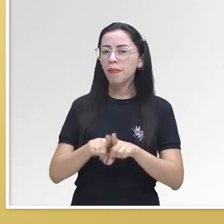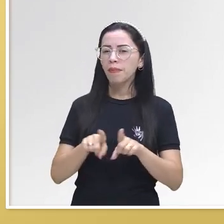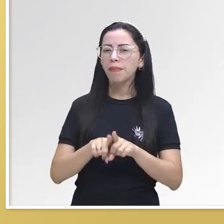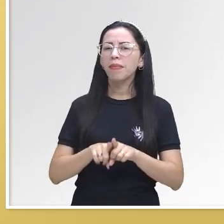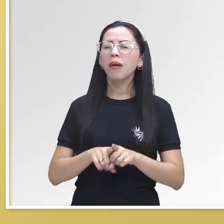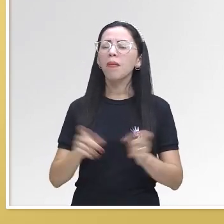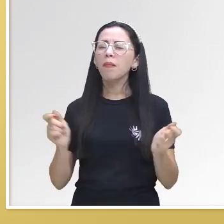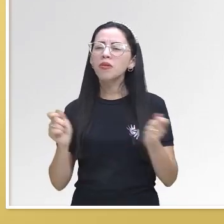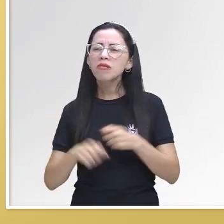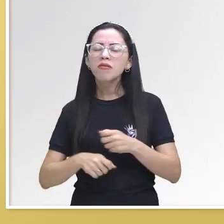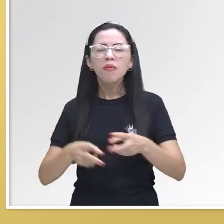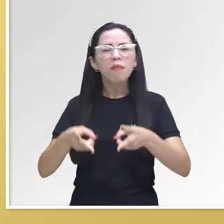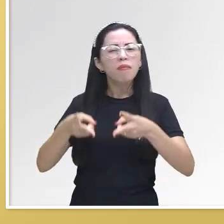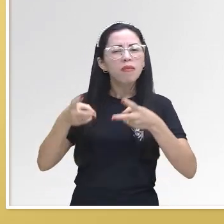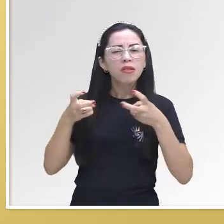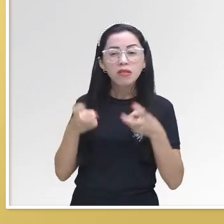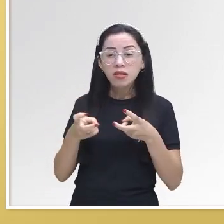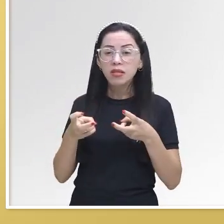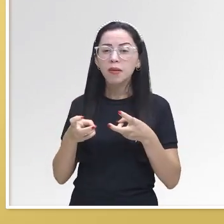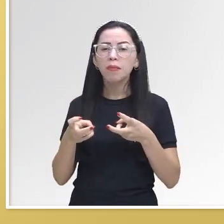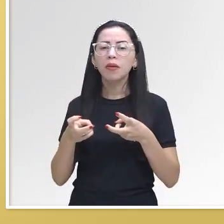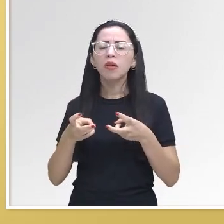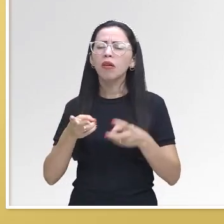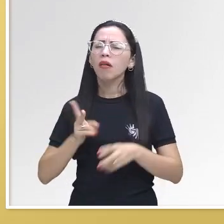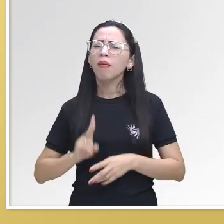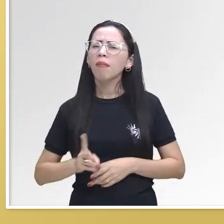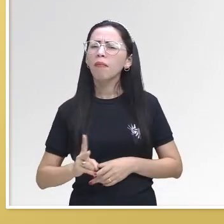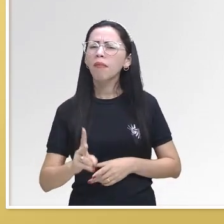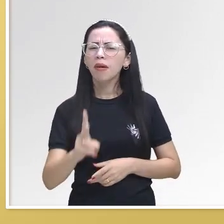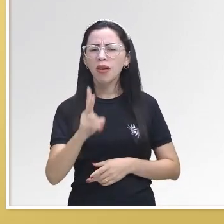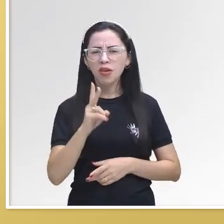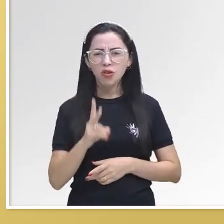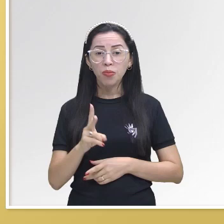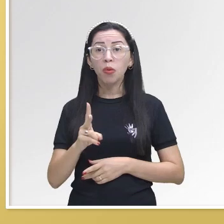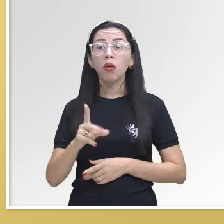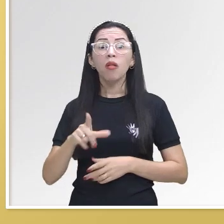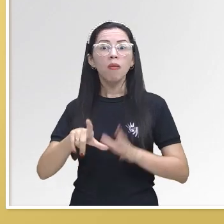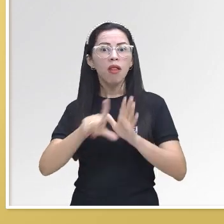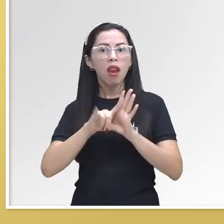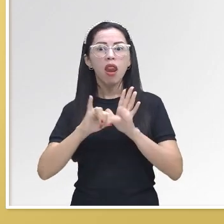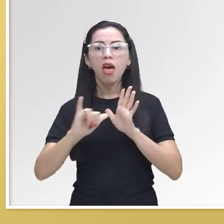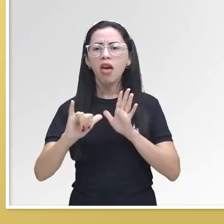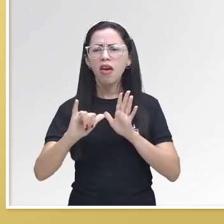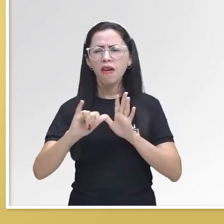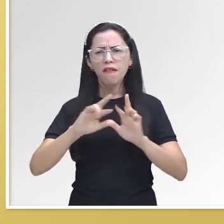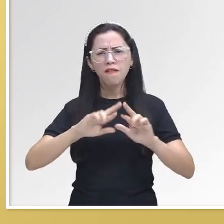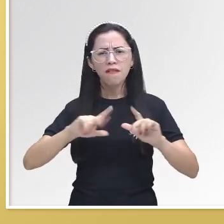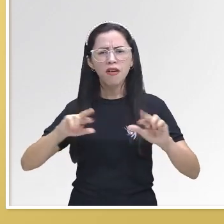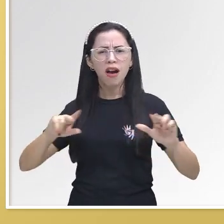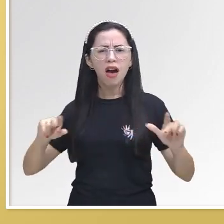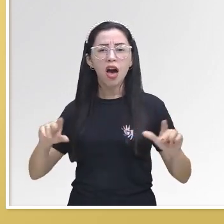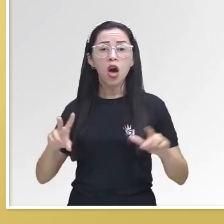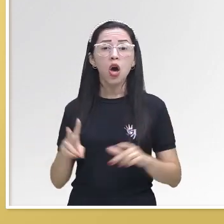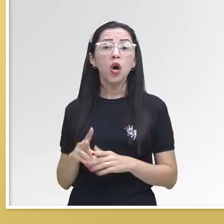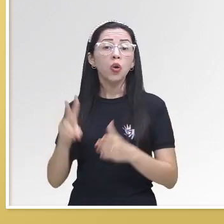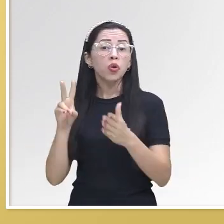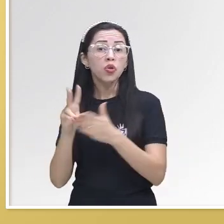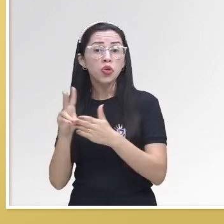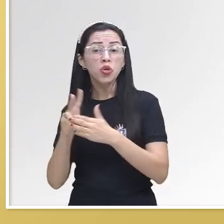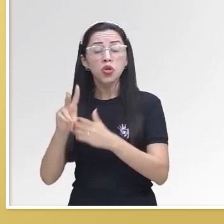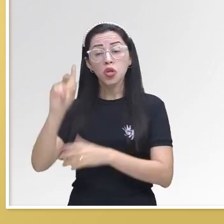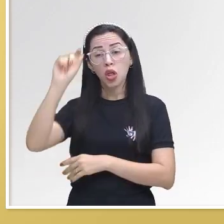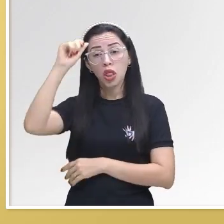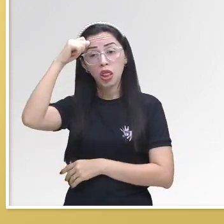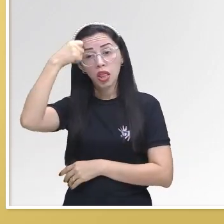quando percebemos que, mesmo com tantos reparos legais, os negros, os indígenas, os nordestinos,